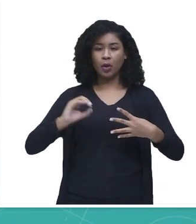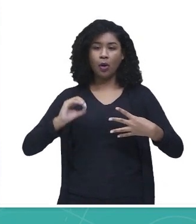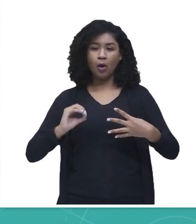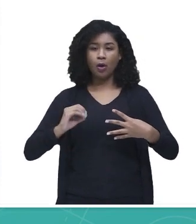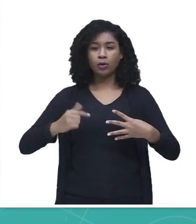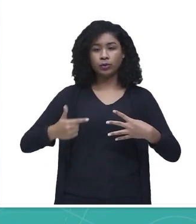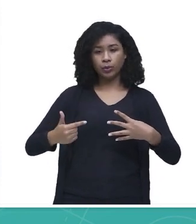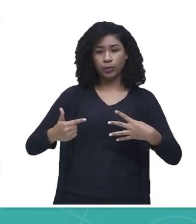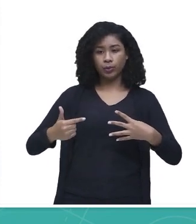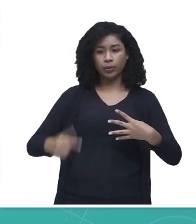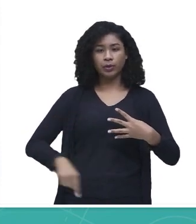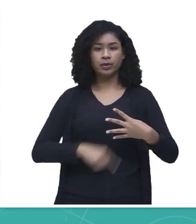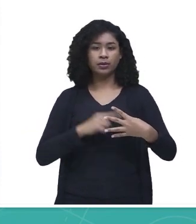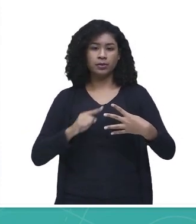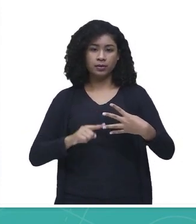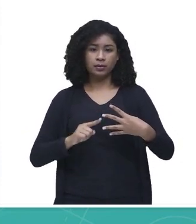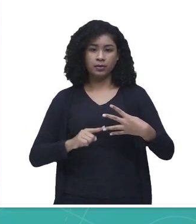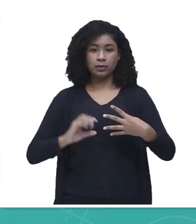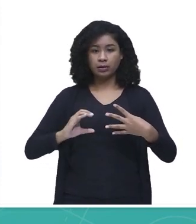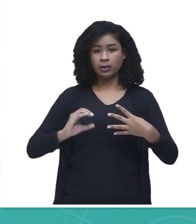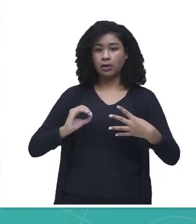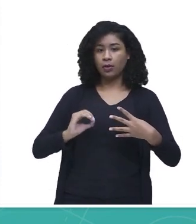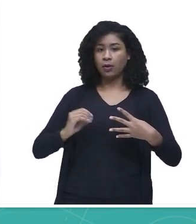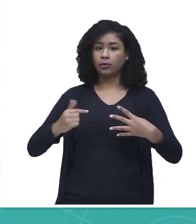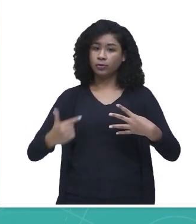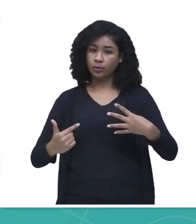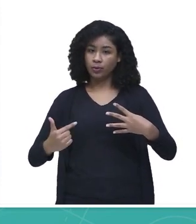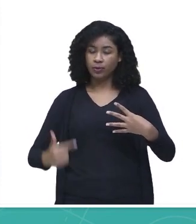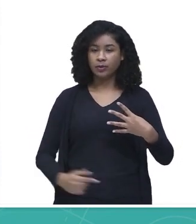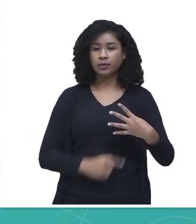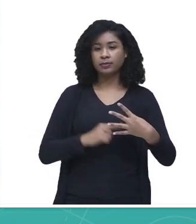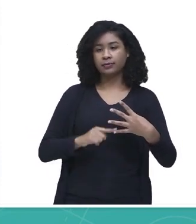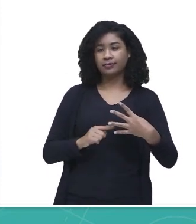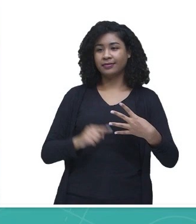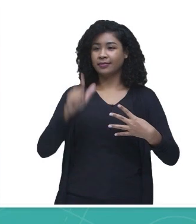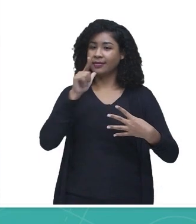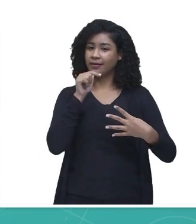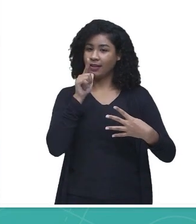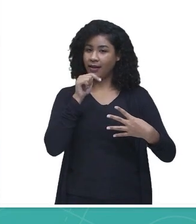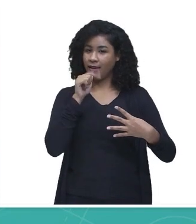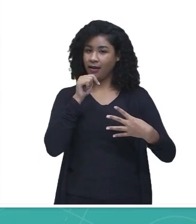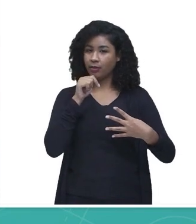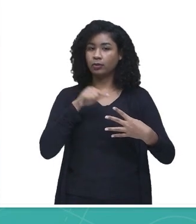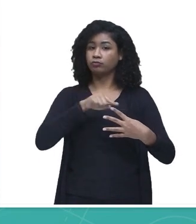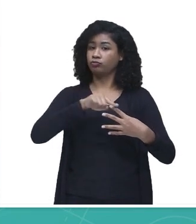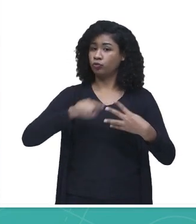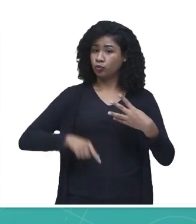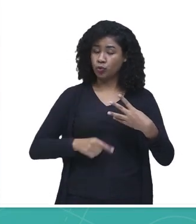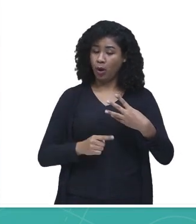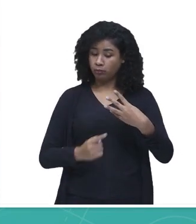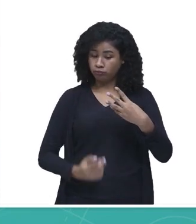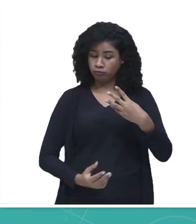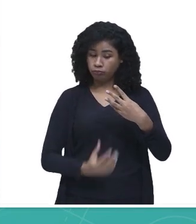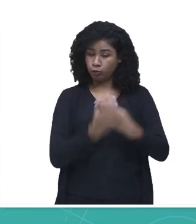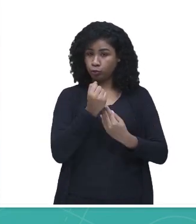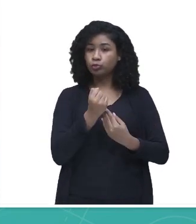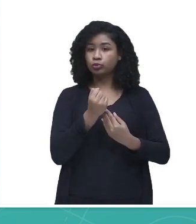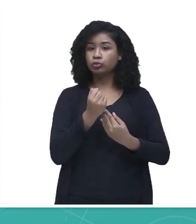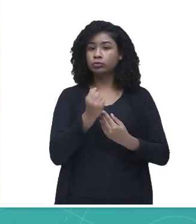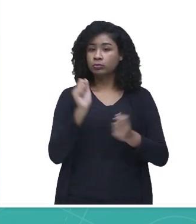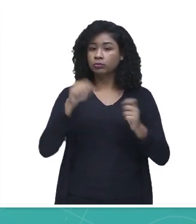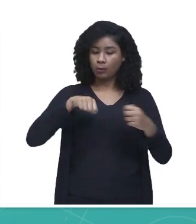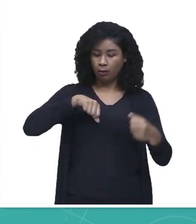resultar no gás carbônico e em água, tá? Então, ao final do processo, né,